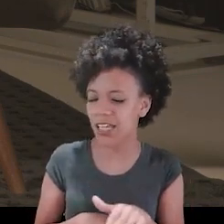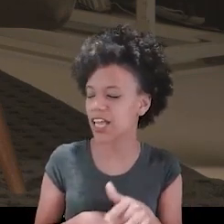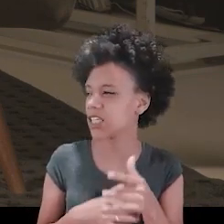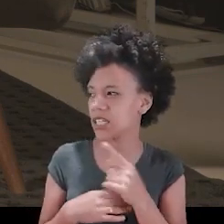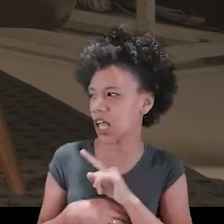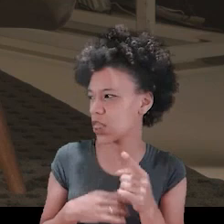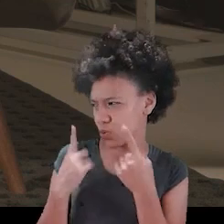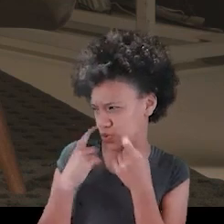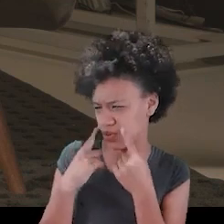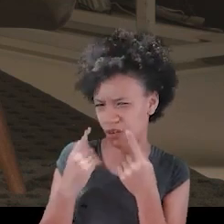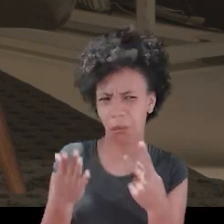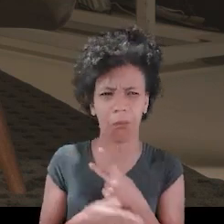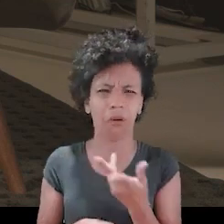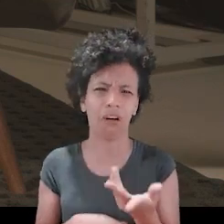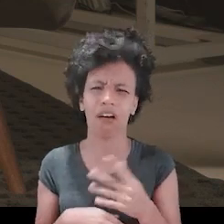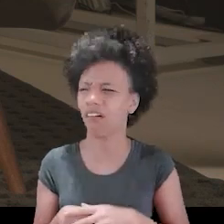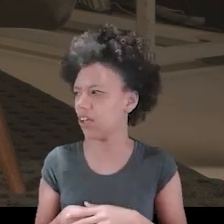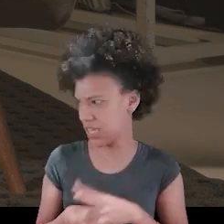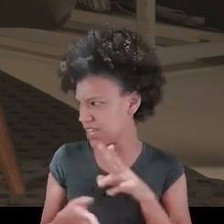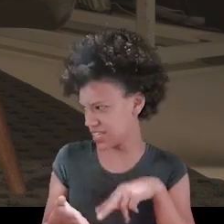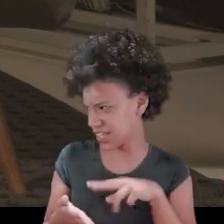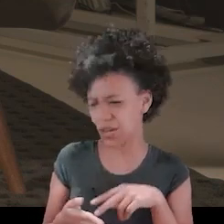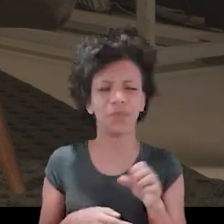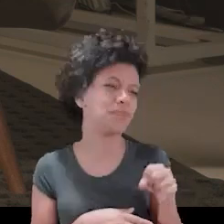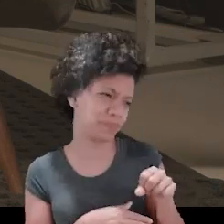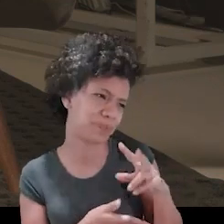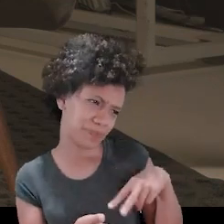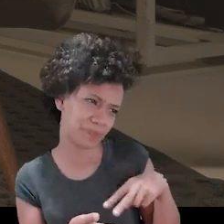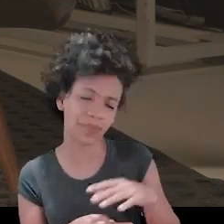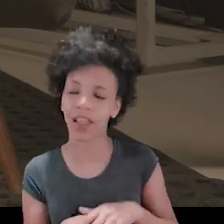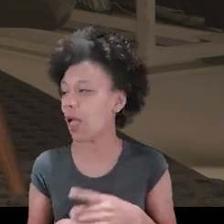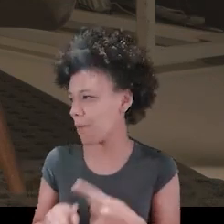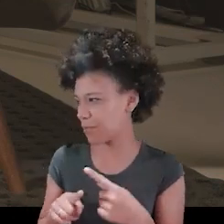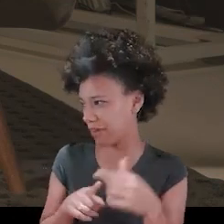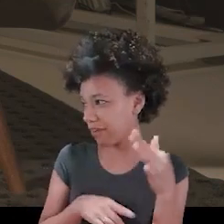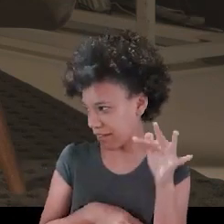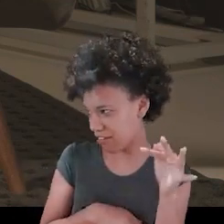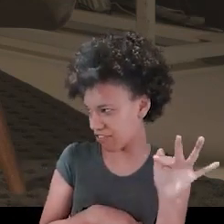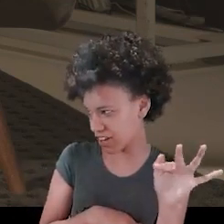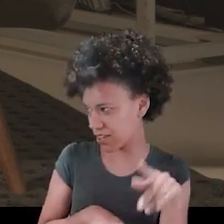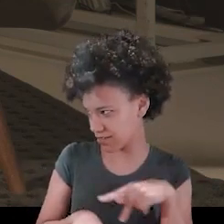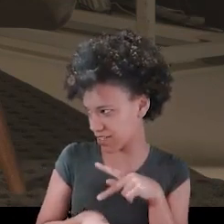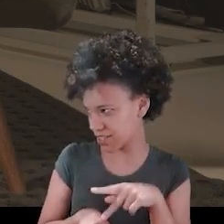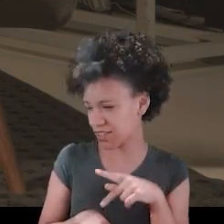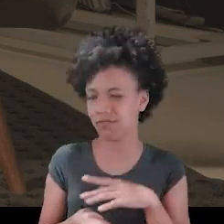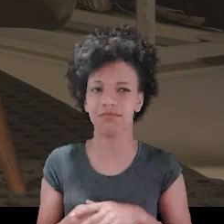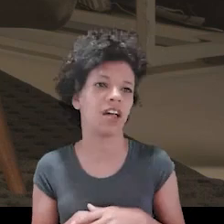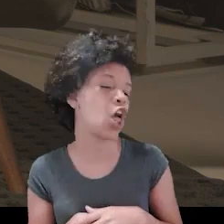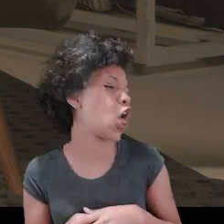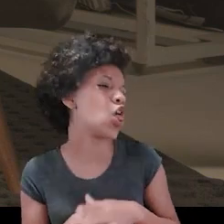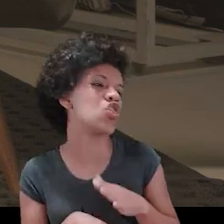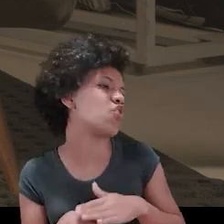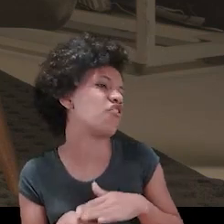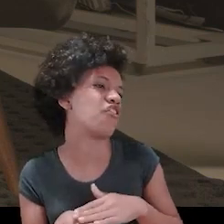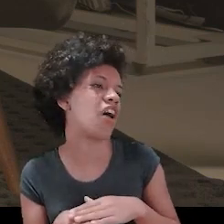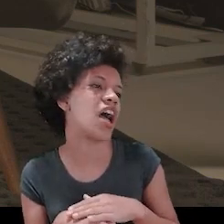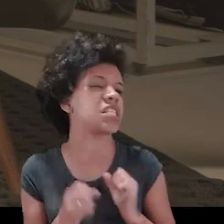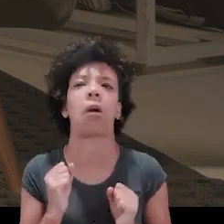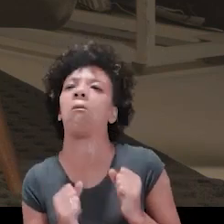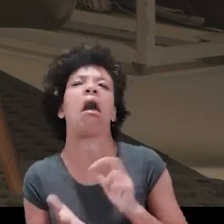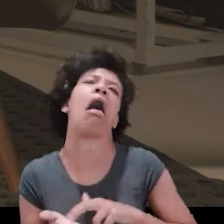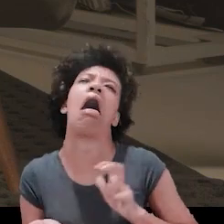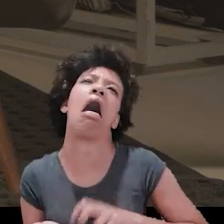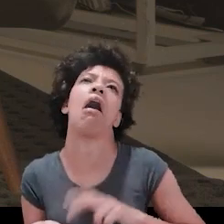criança não chora gorda você sabe se quiser eu Luiz em inglês que na França e tem um especialista ganha